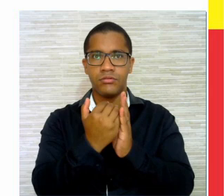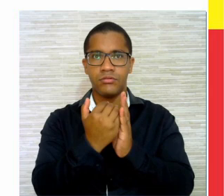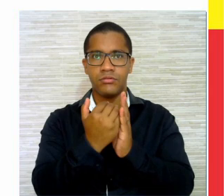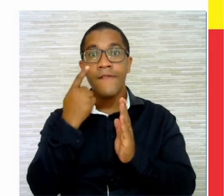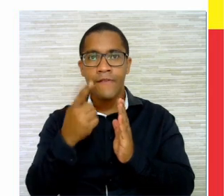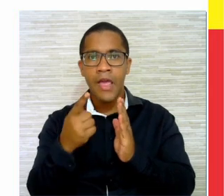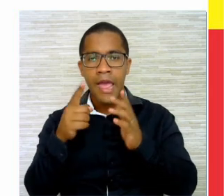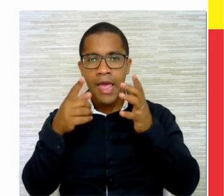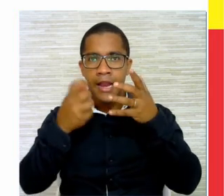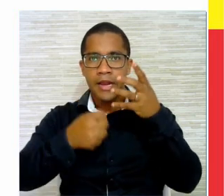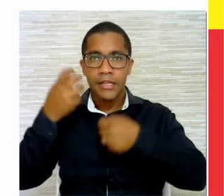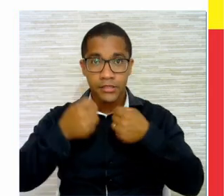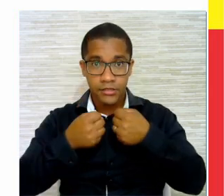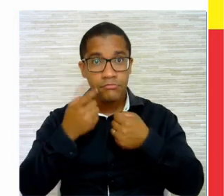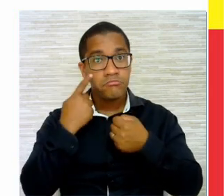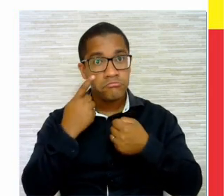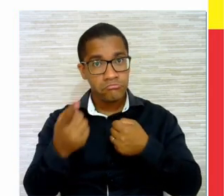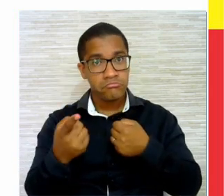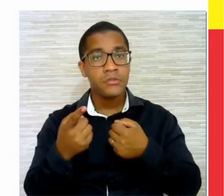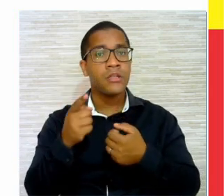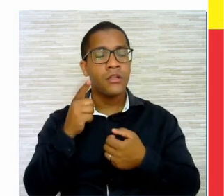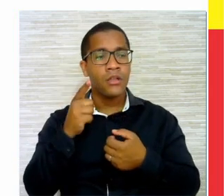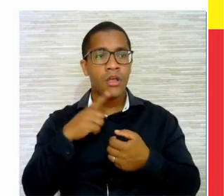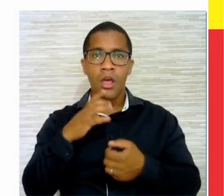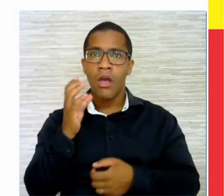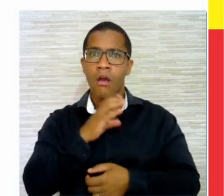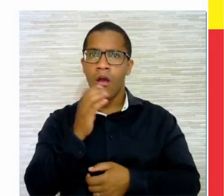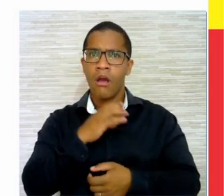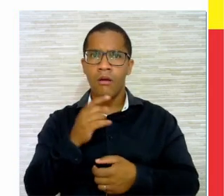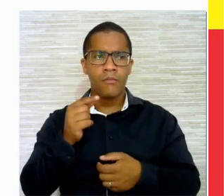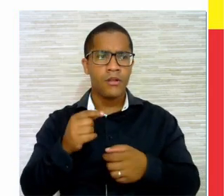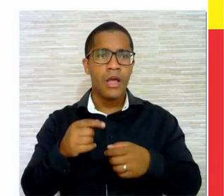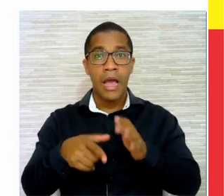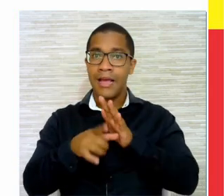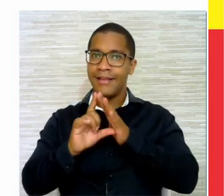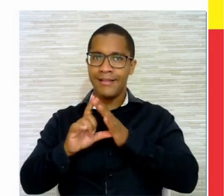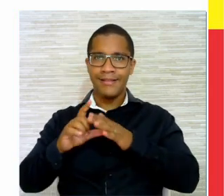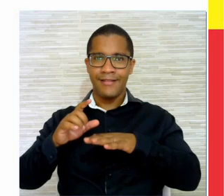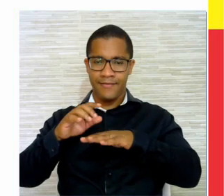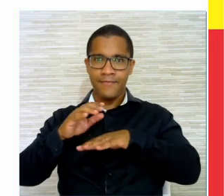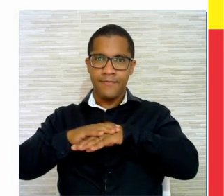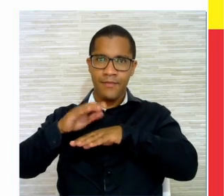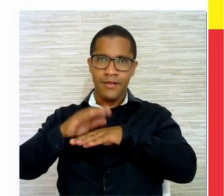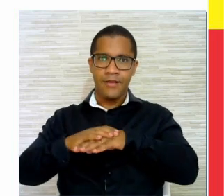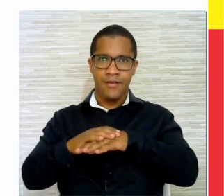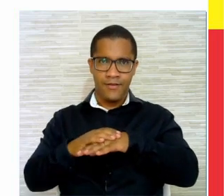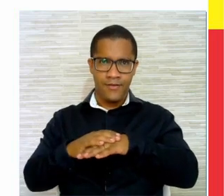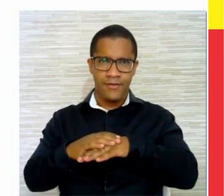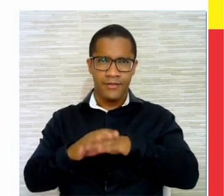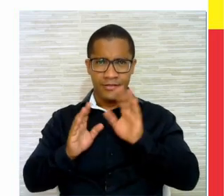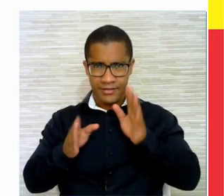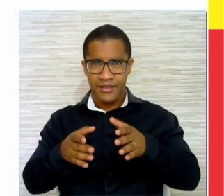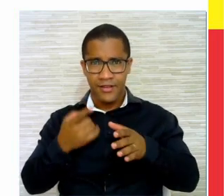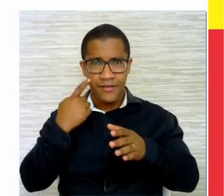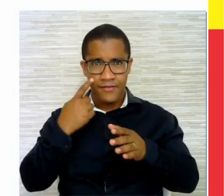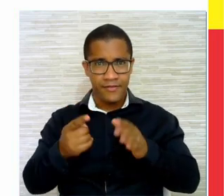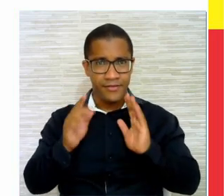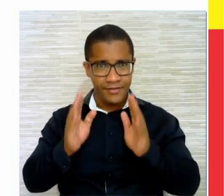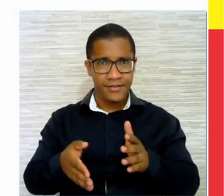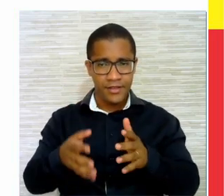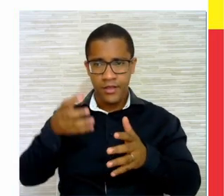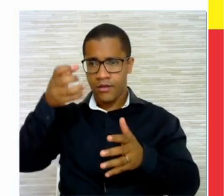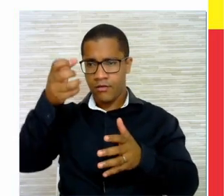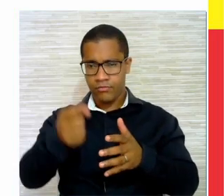a extração de leite. Tá? Então, a ordenha que é feita manualmente. Quem nunca viu sobre a